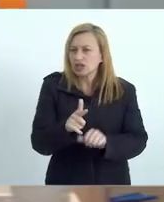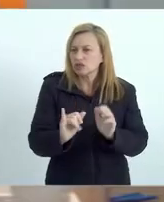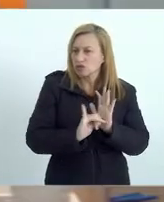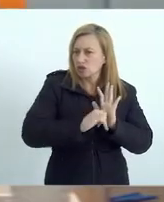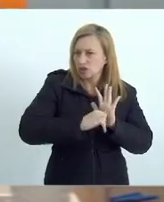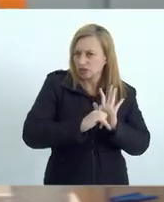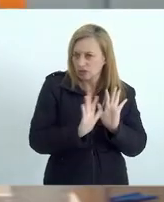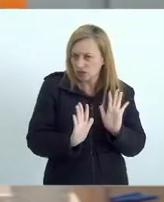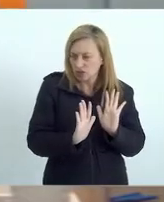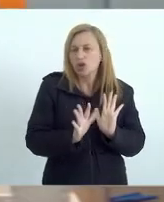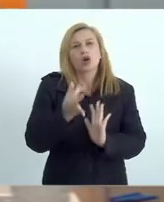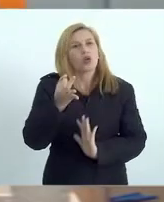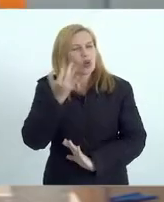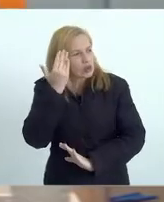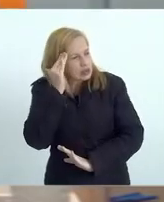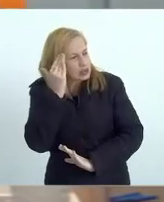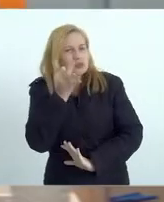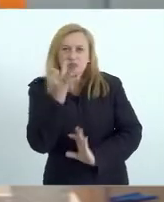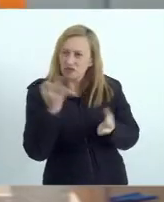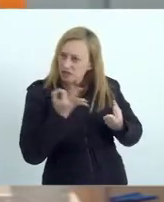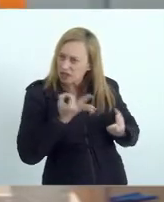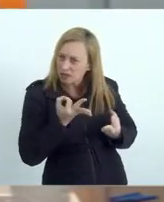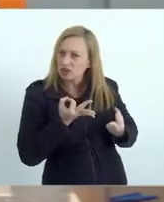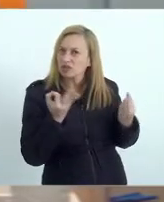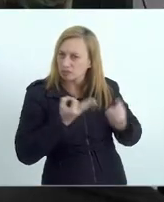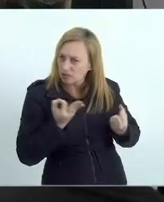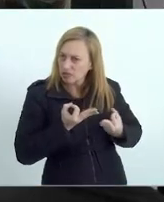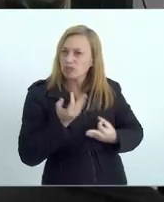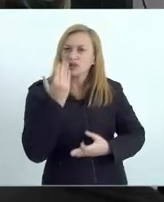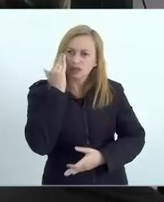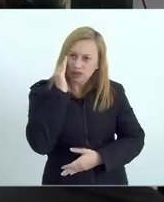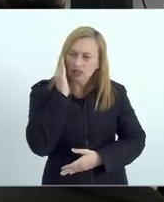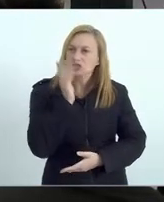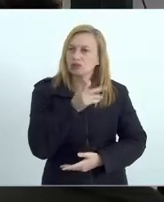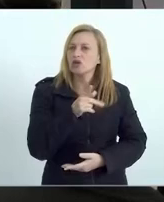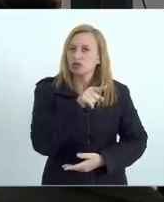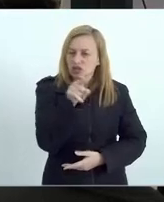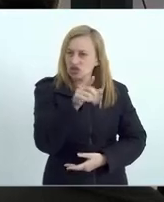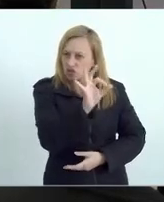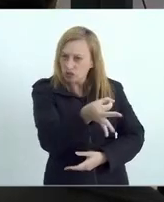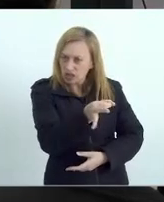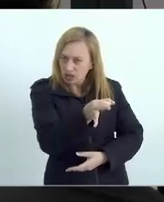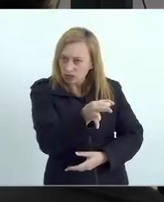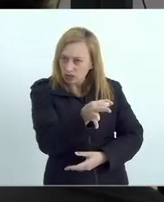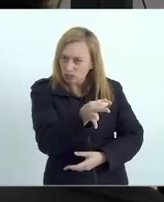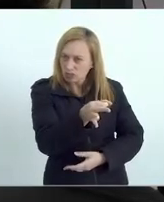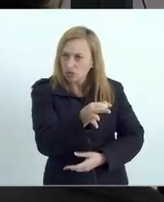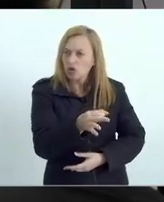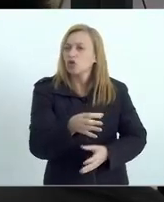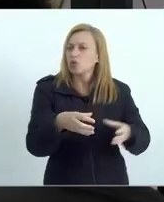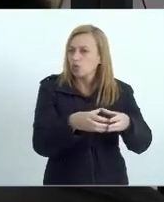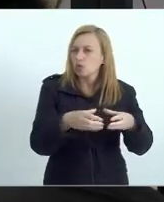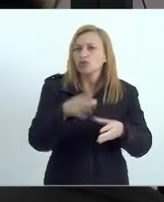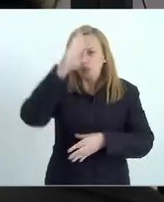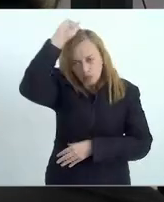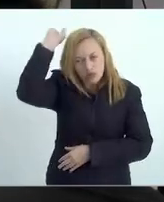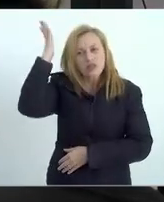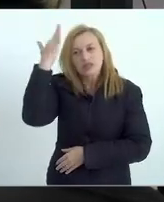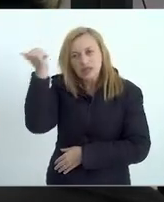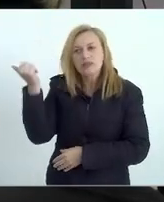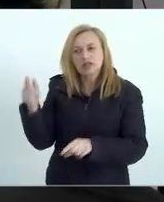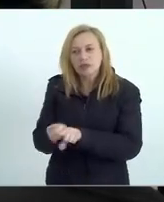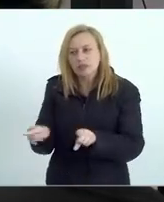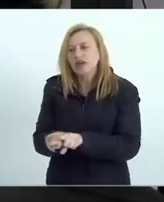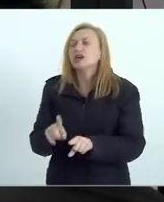Diário Oficial eu entendo perfeitamente a gente já conversou sobre isso eu entendo perfeitamente objetivo cês tão absolutamente para razão o corpo de bombeiros sabe isso também